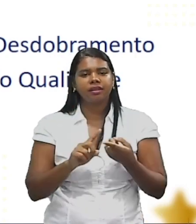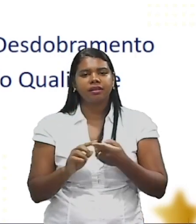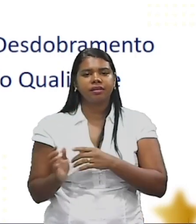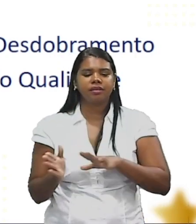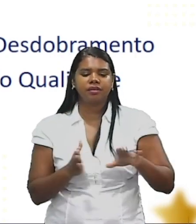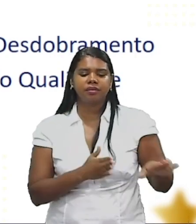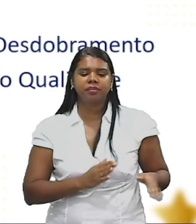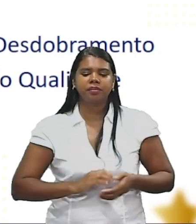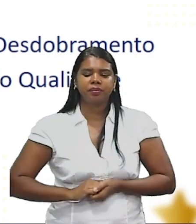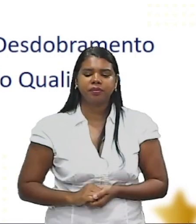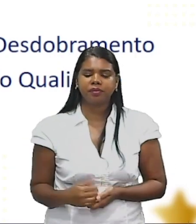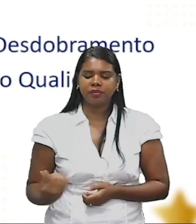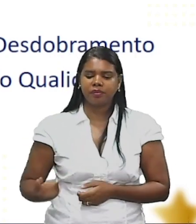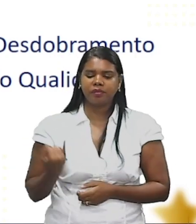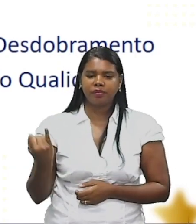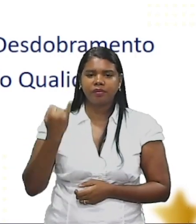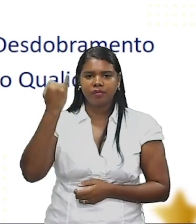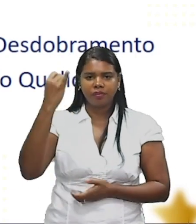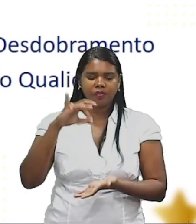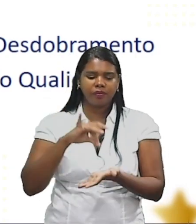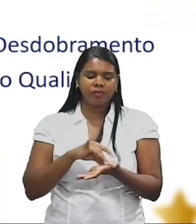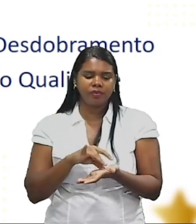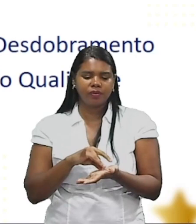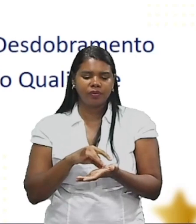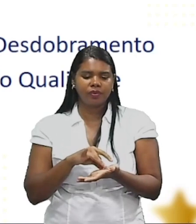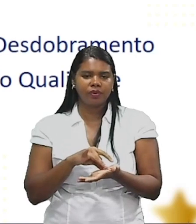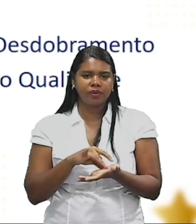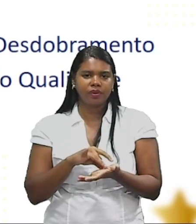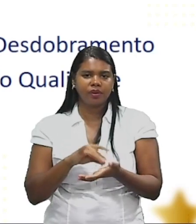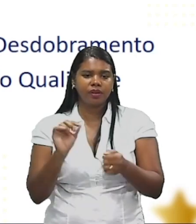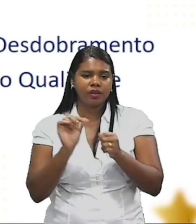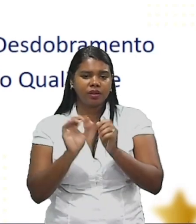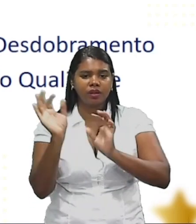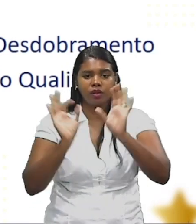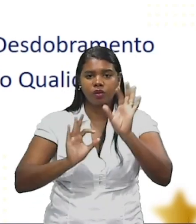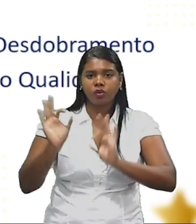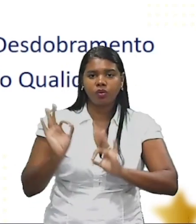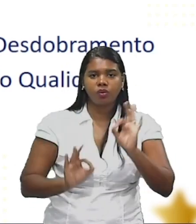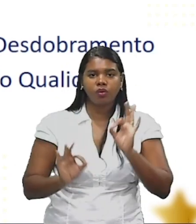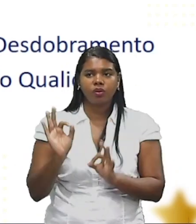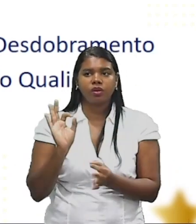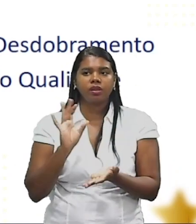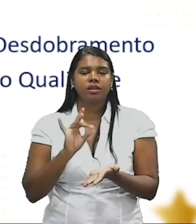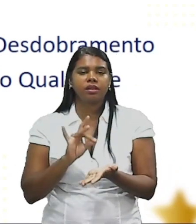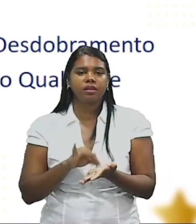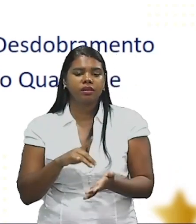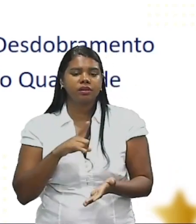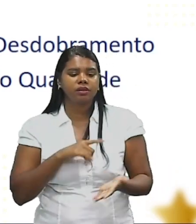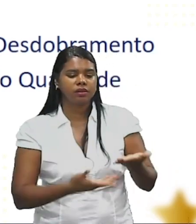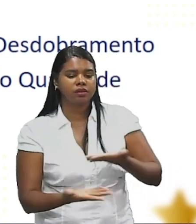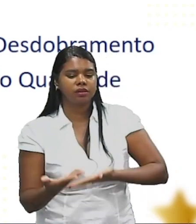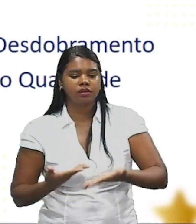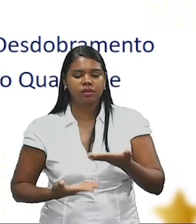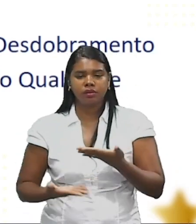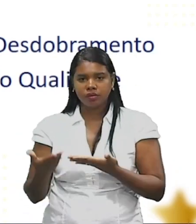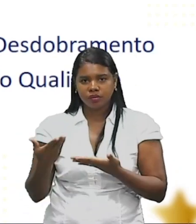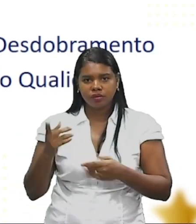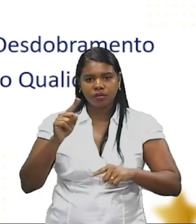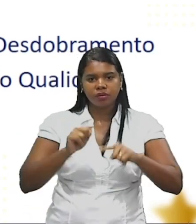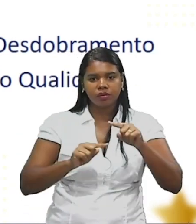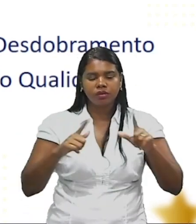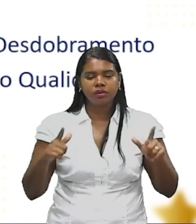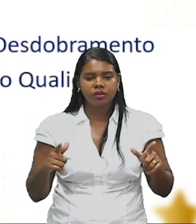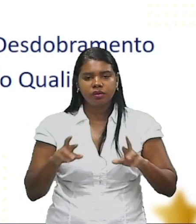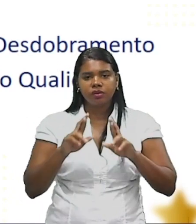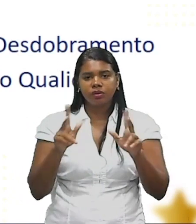ela é extremamente importante. Ela que alimenta para fazer com que a organização ela tenha um serviço ou um produto com excelência e